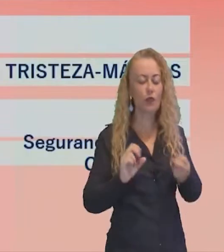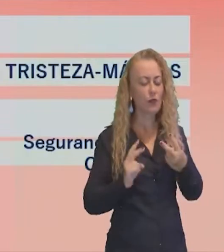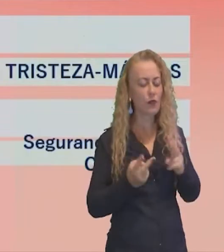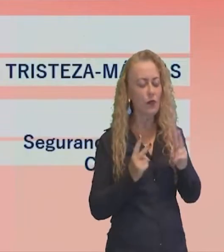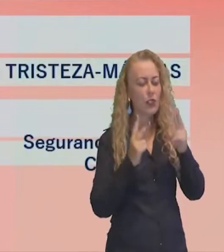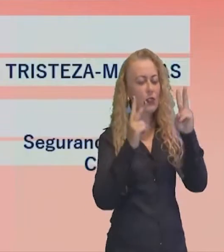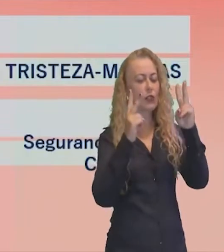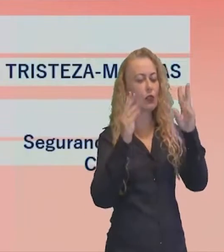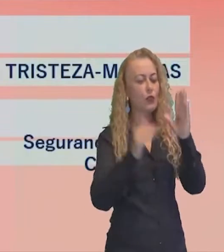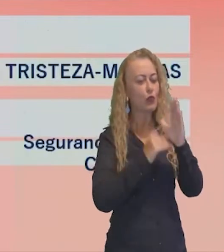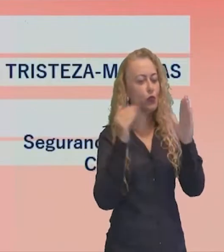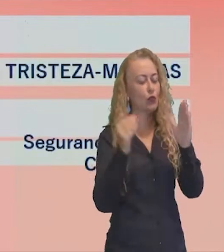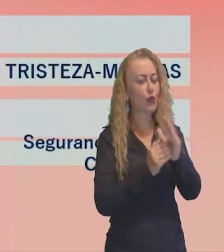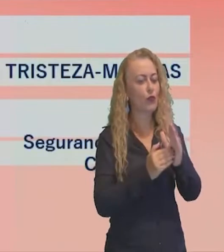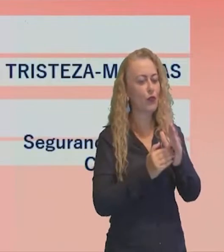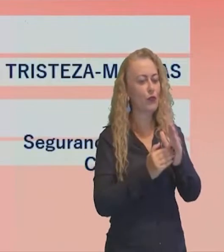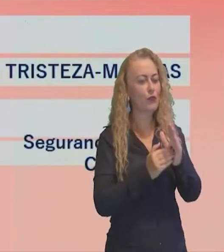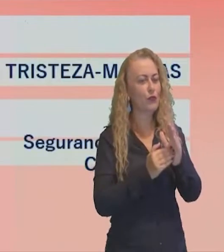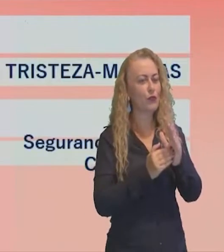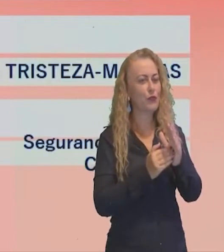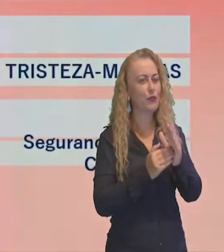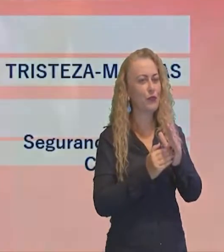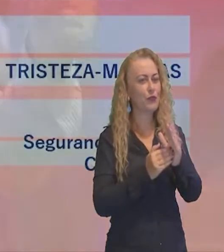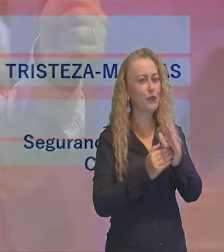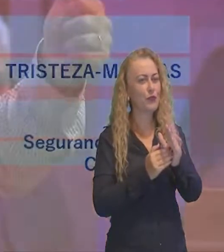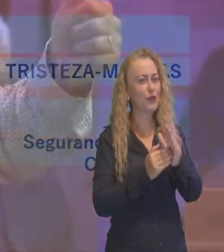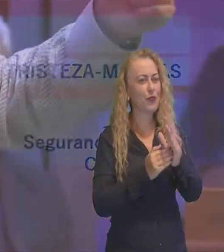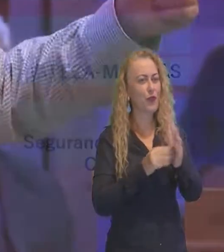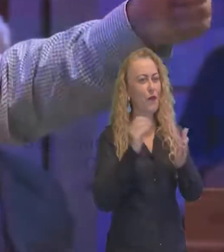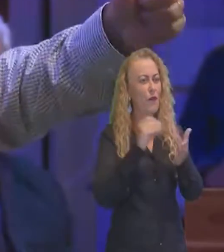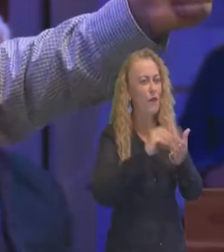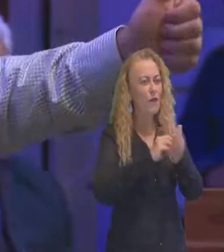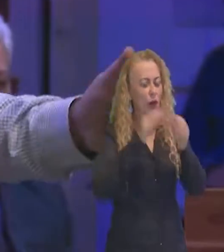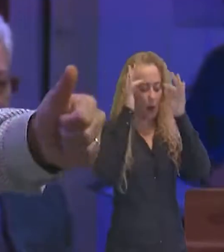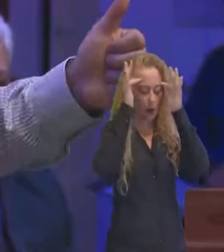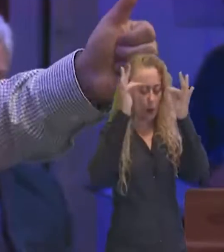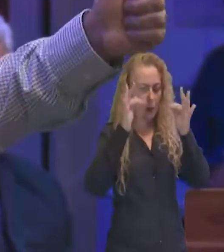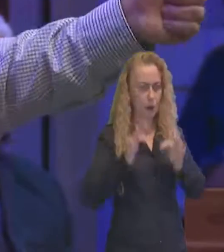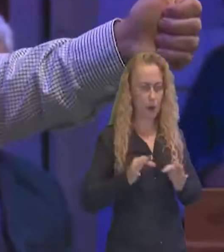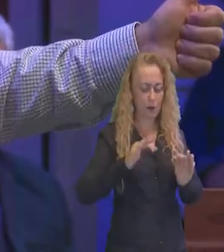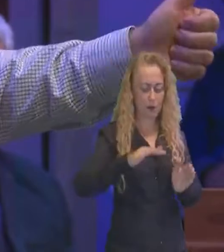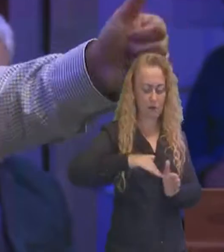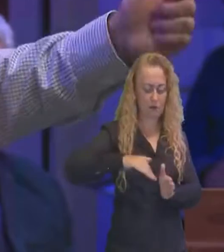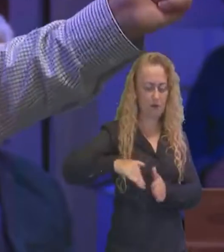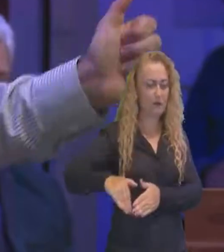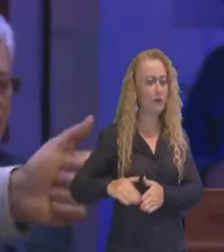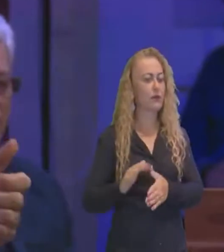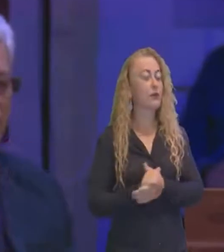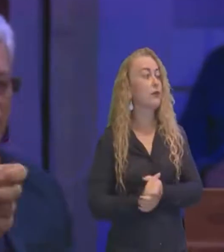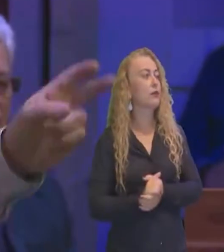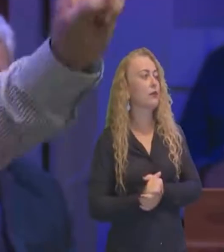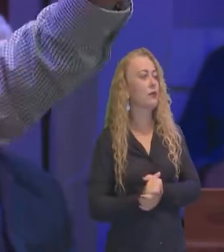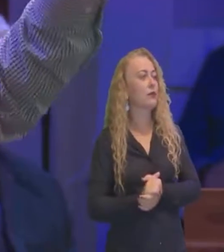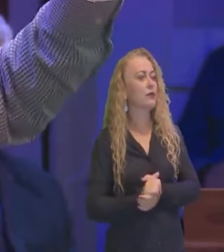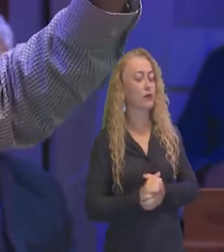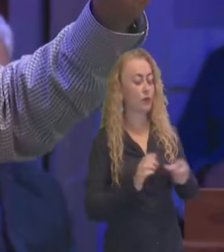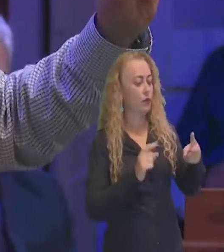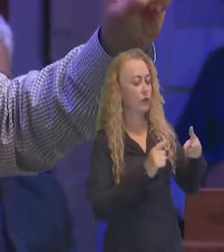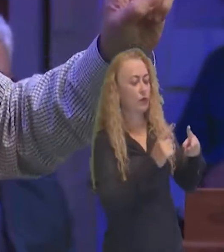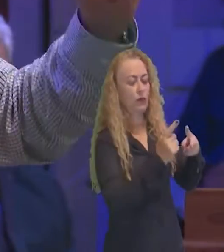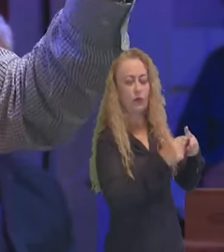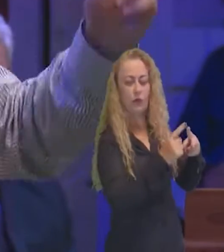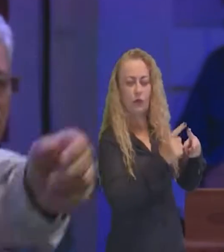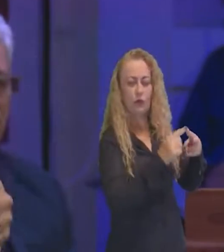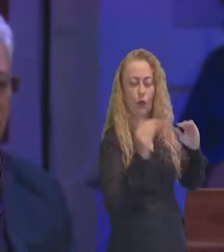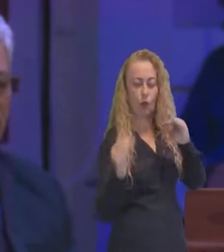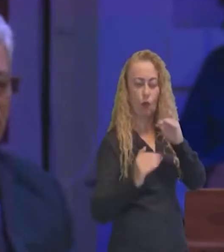de infidelidade. Primeira questão que leva casamento a naufragar é a incompatibilidade. Segundo é